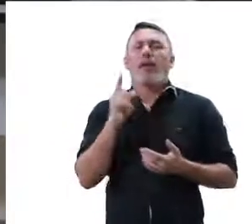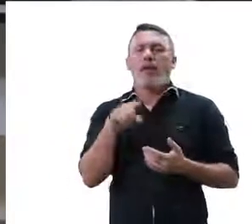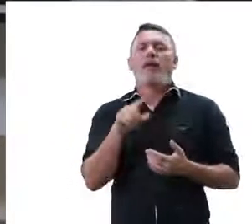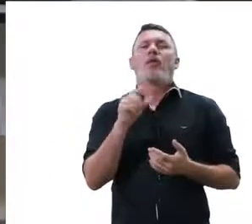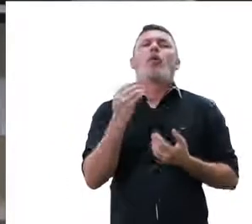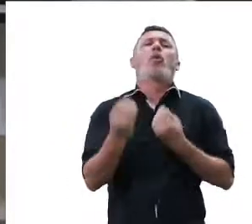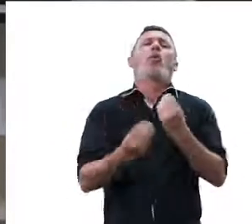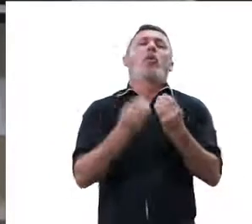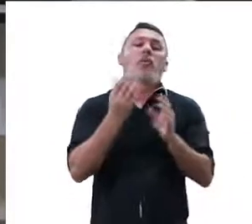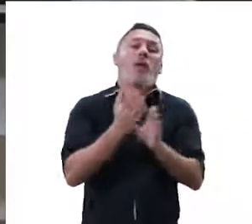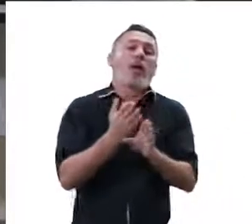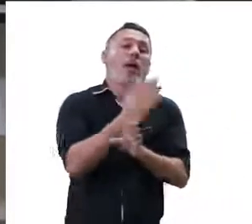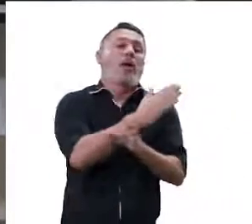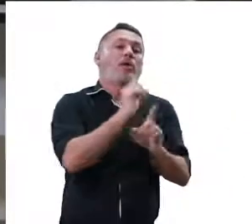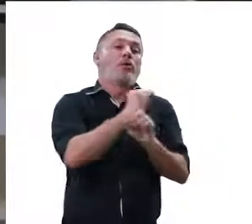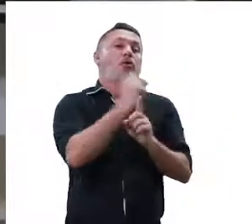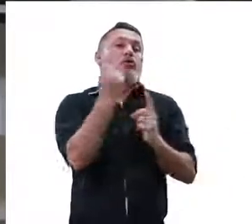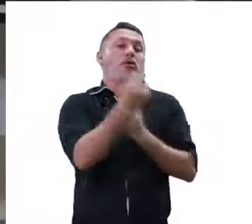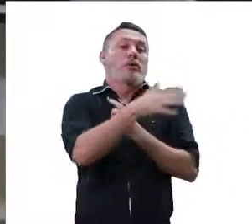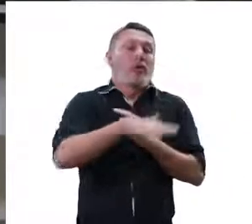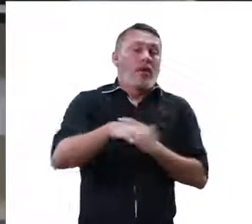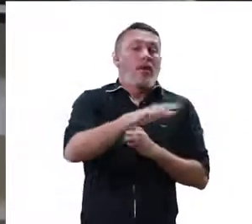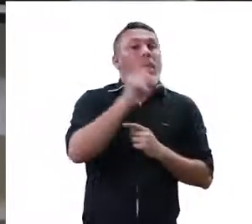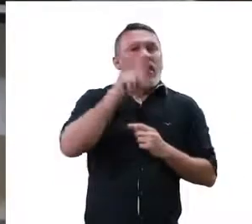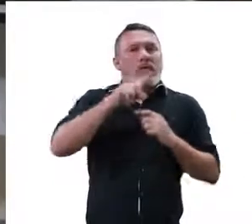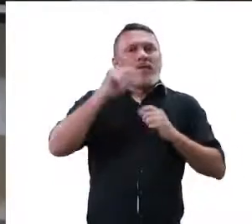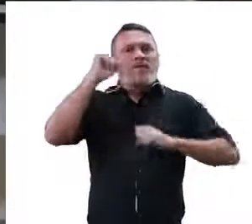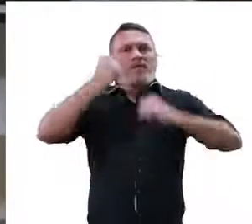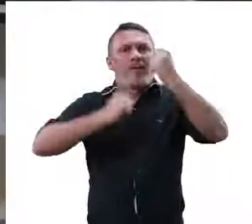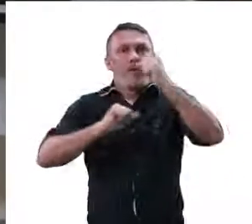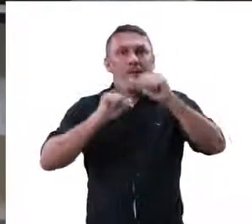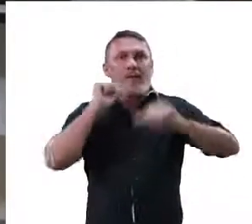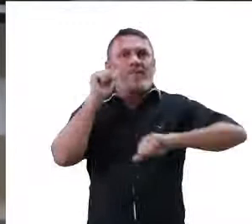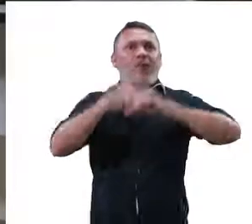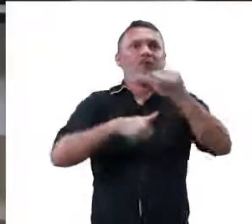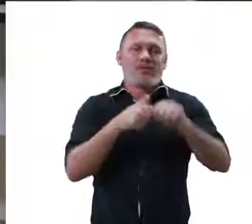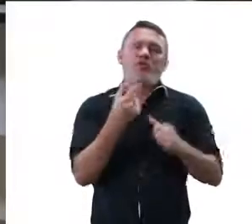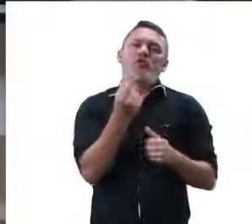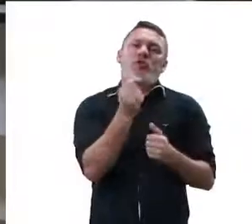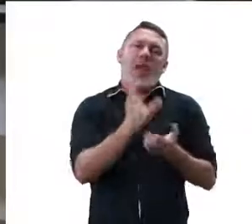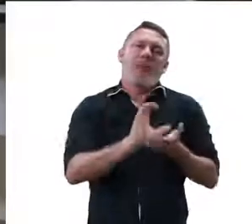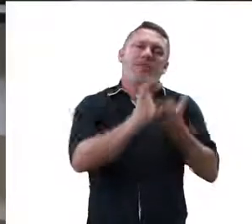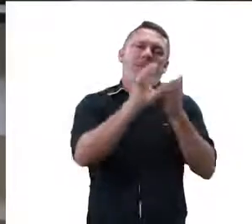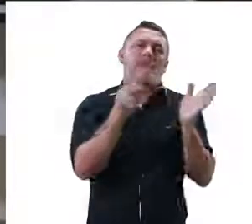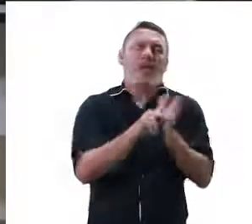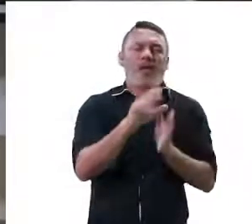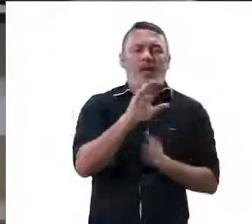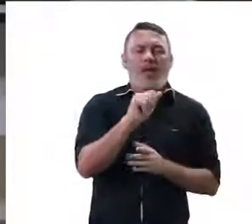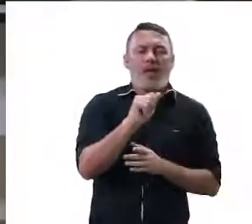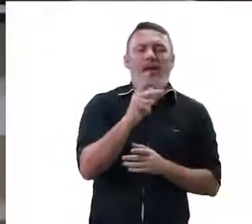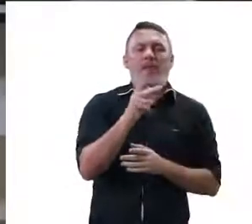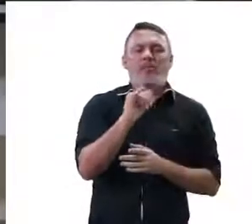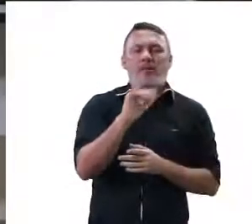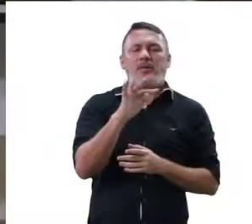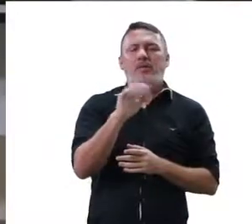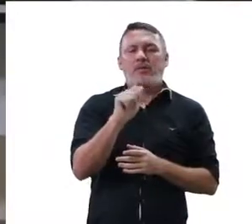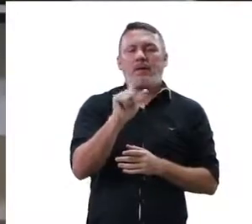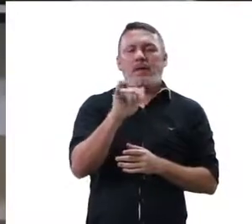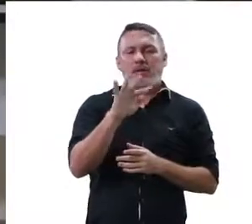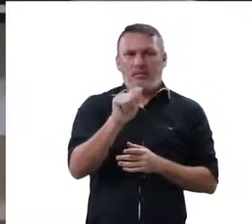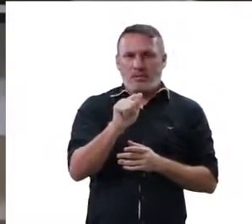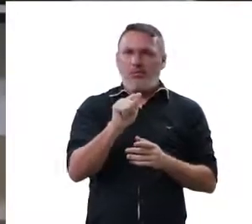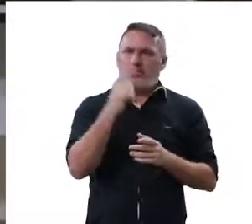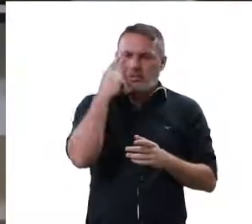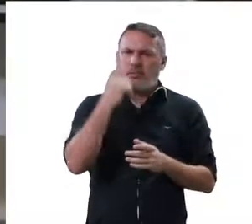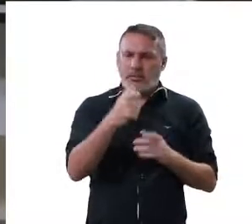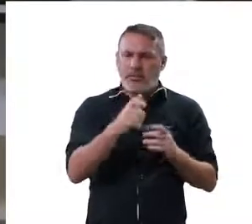sociedades originárias da Revolução Industrial, ou seja, a sociedade capitalista. E isso é muito interessante, porque